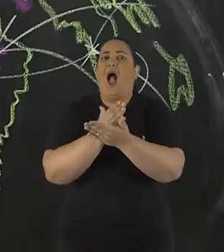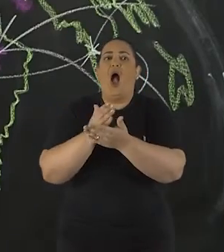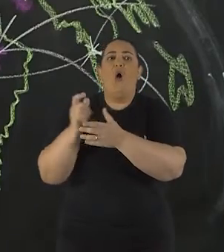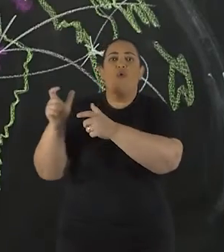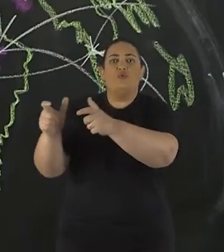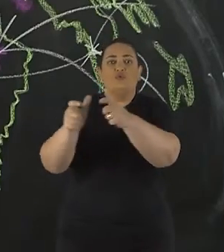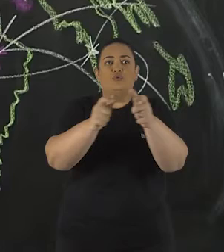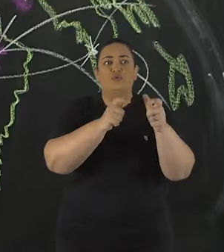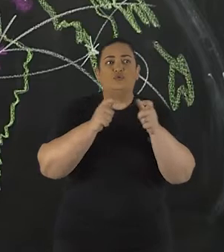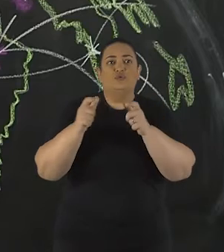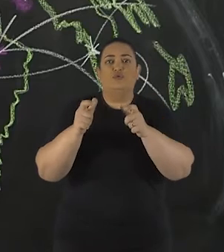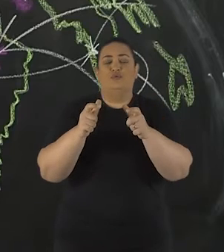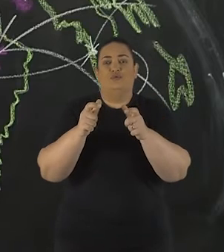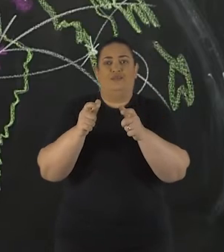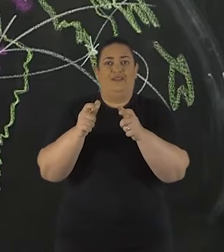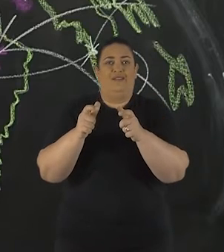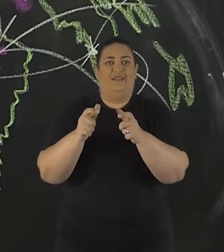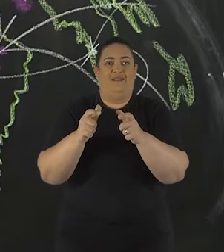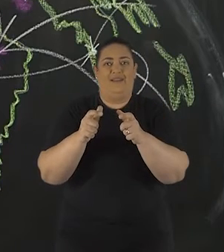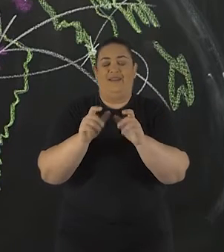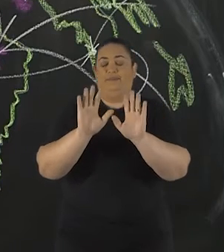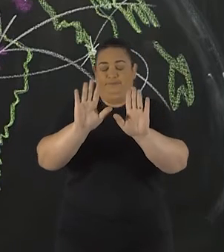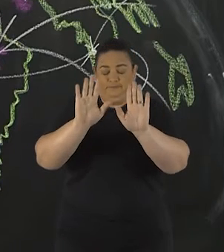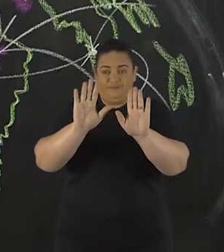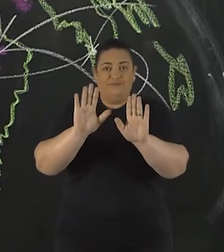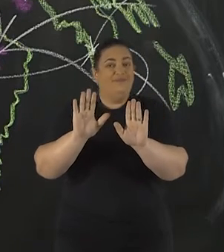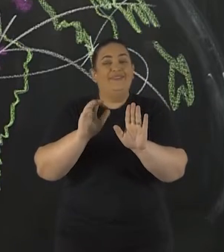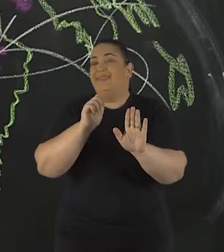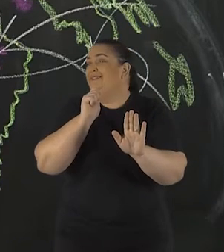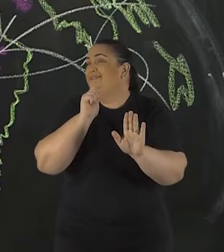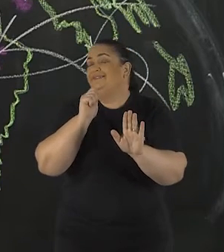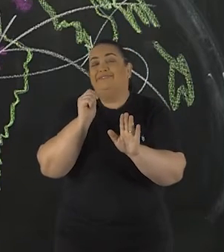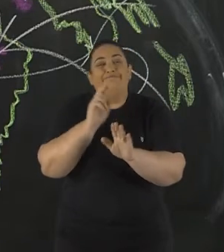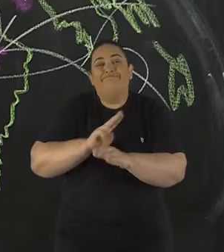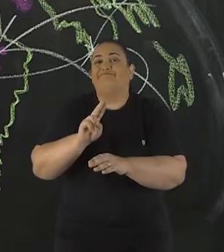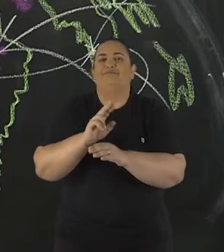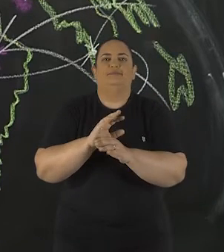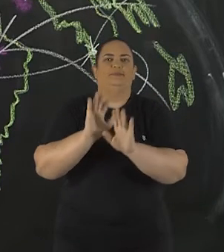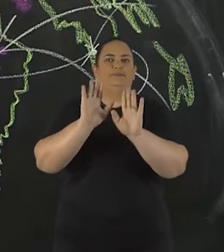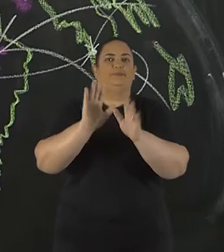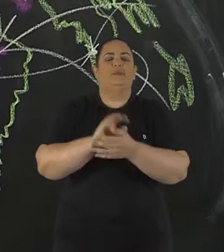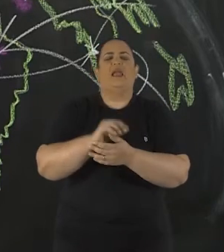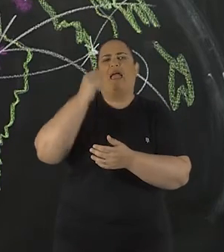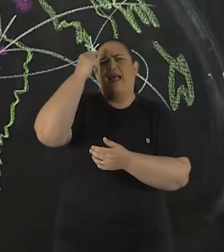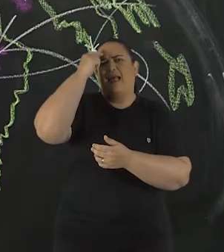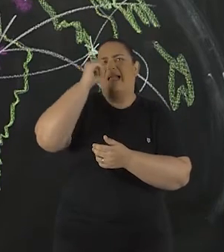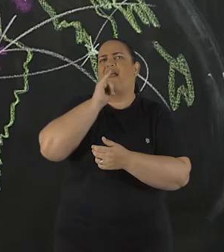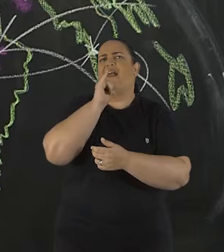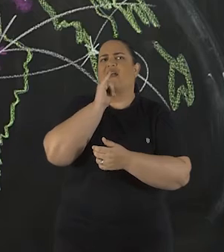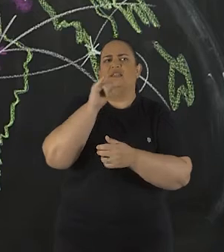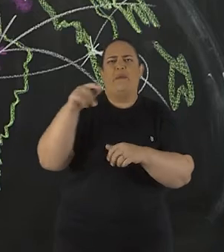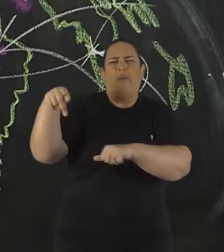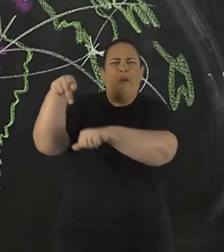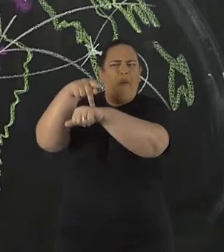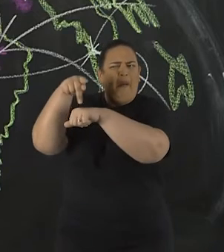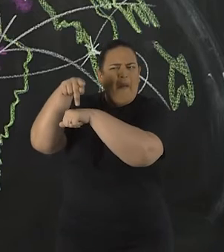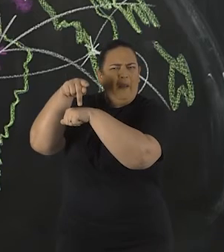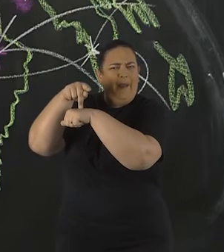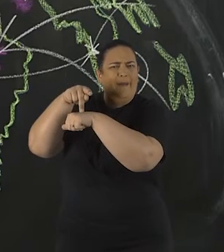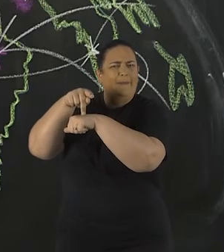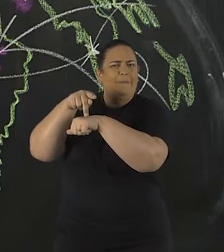se utilizando de determinadas características. Vamos parar para pensar e entender fatores como países aí